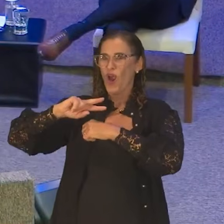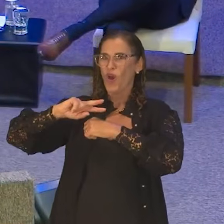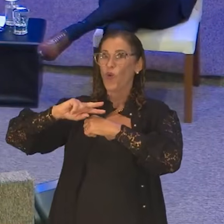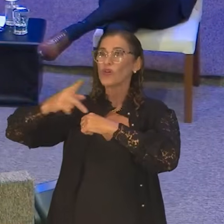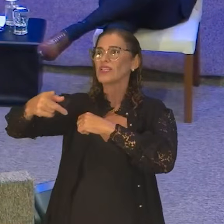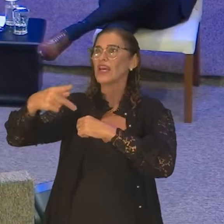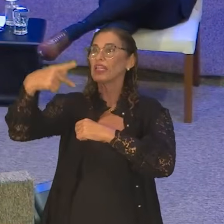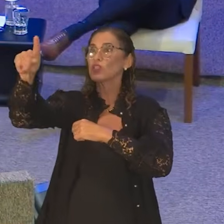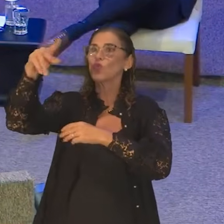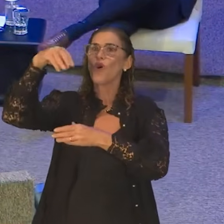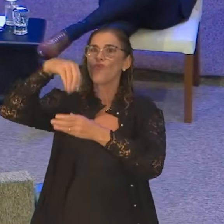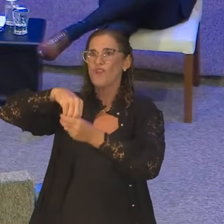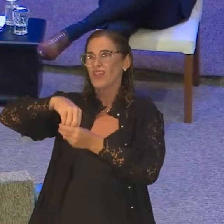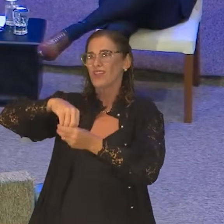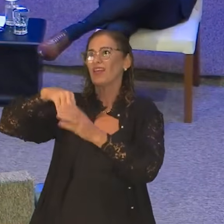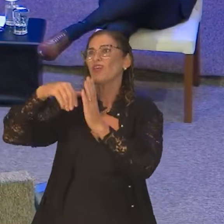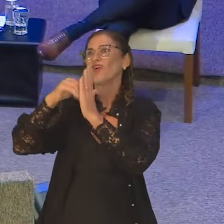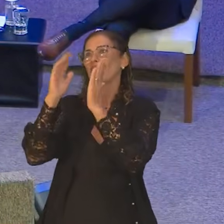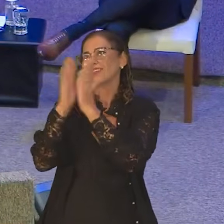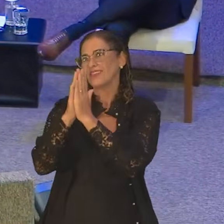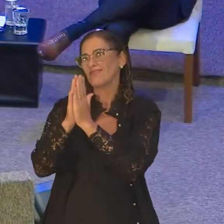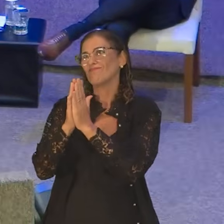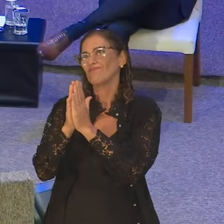sua oferta e oração.